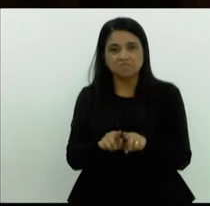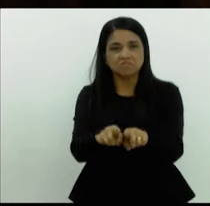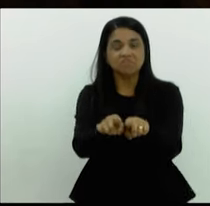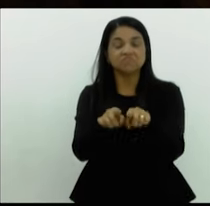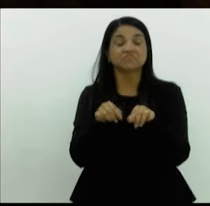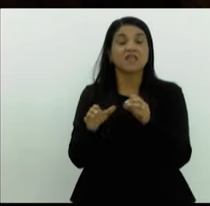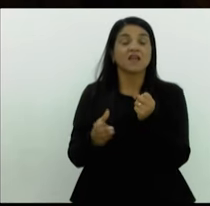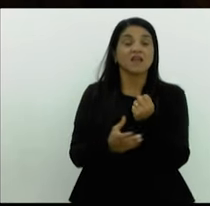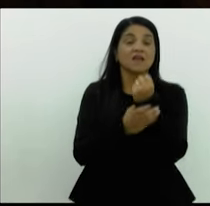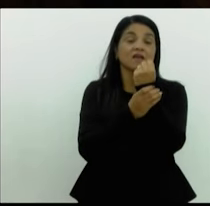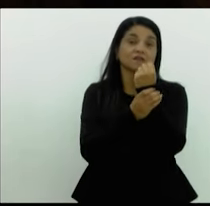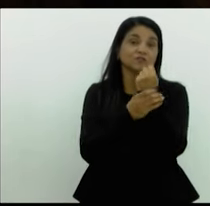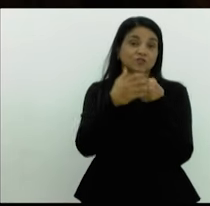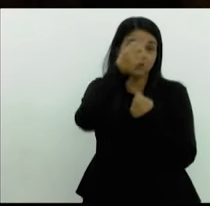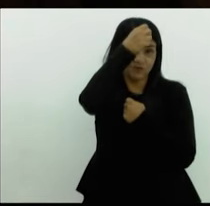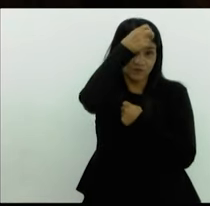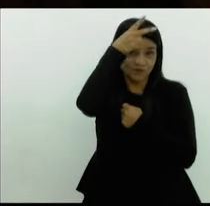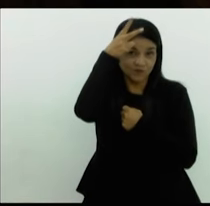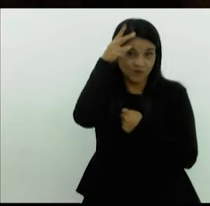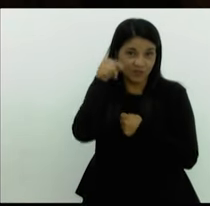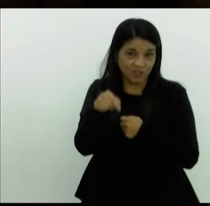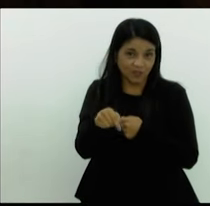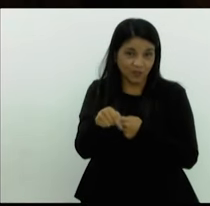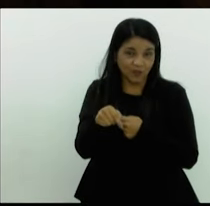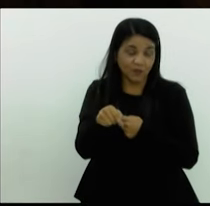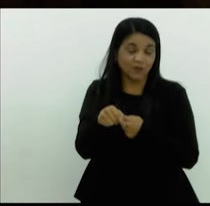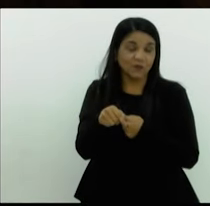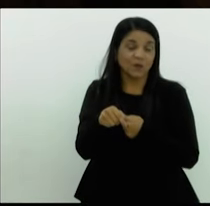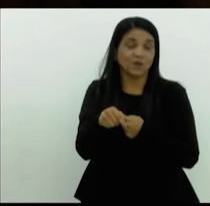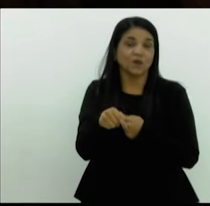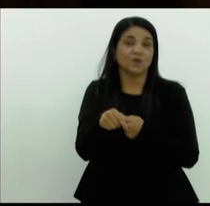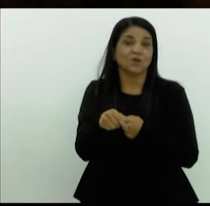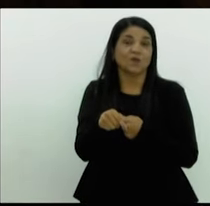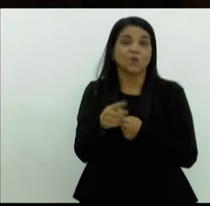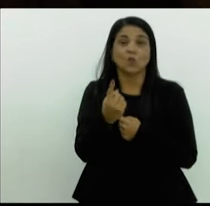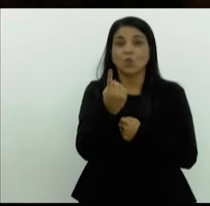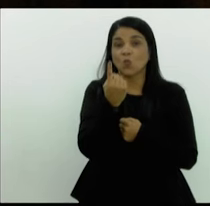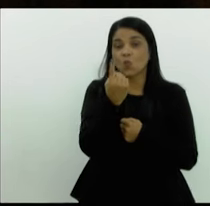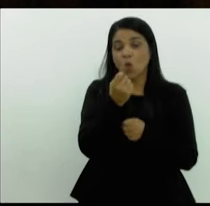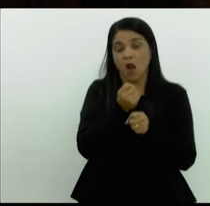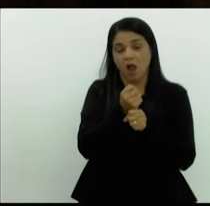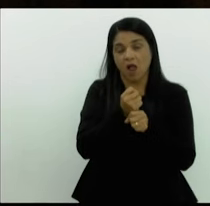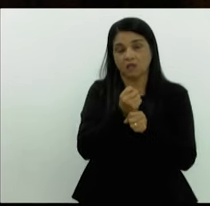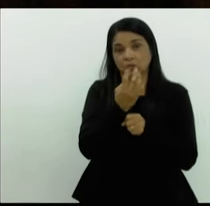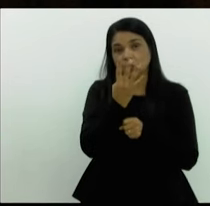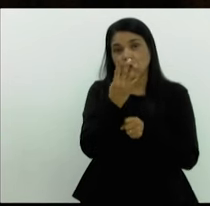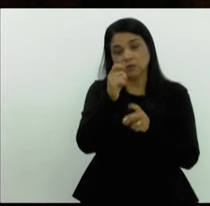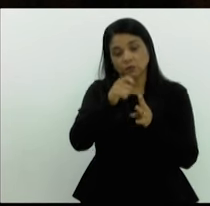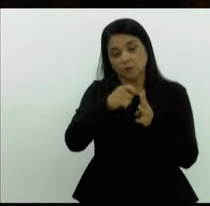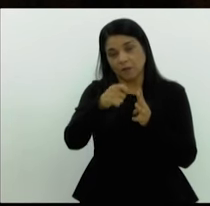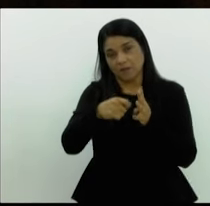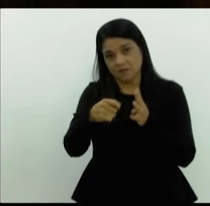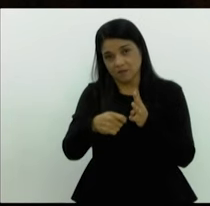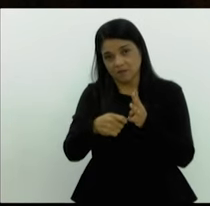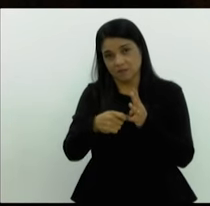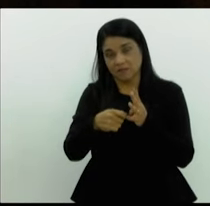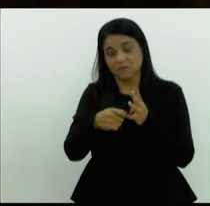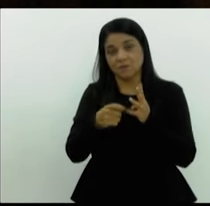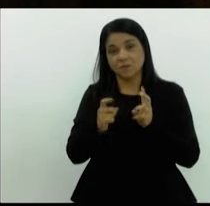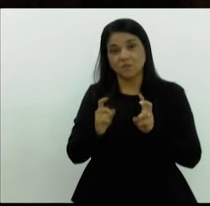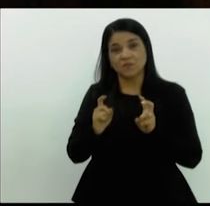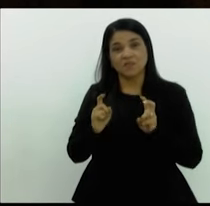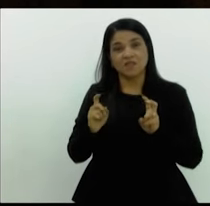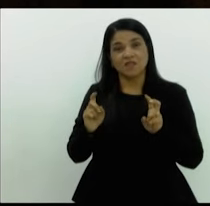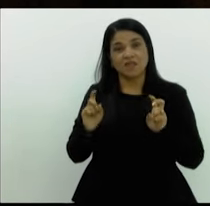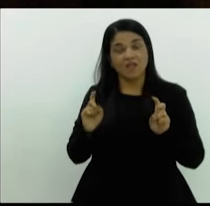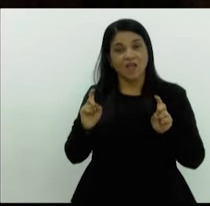então, deixe o posto de prefeito do Rio de Janeiro um ano e quatro meses após assumir o comando